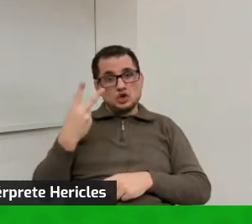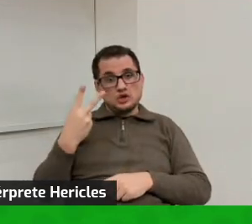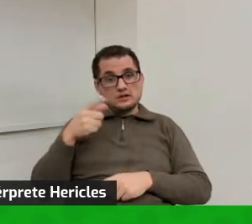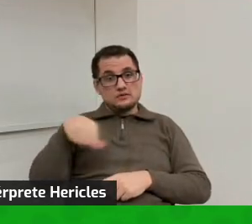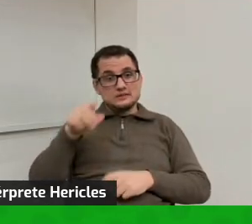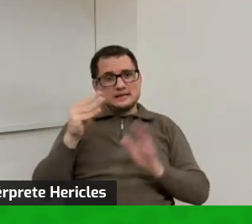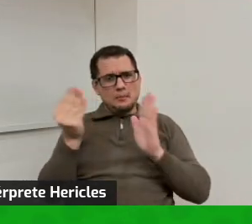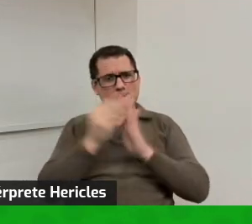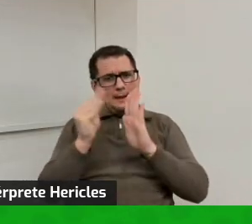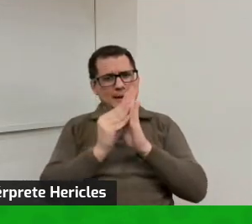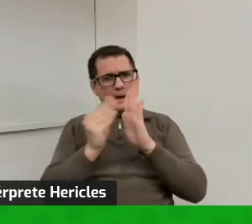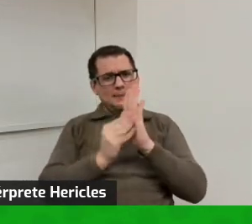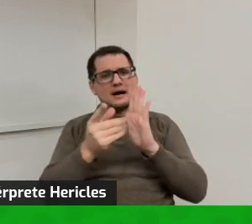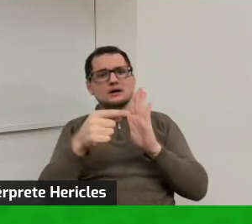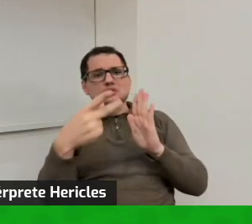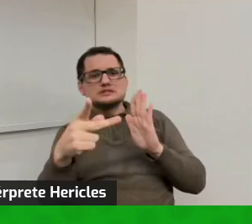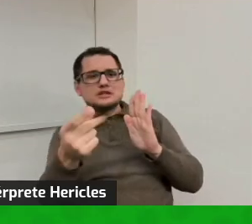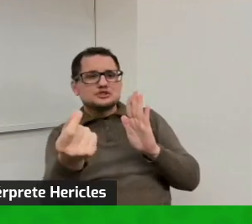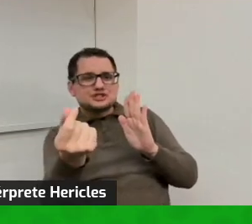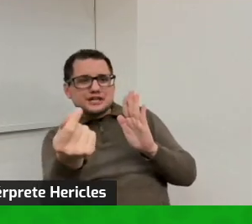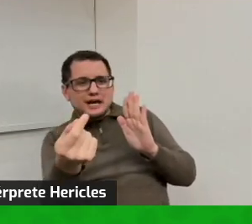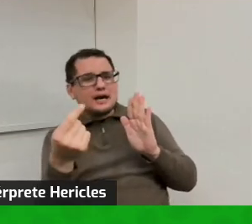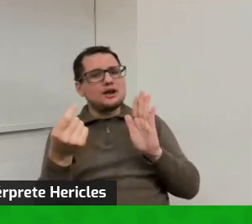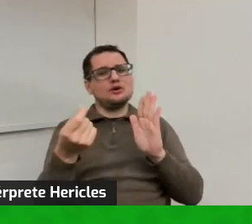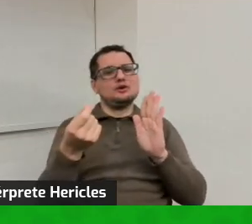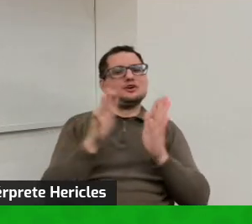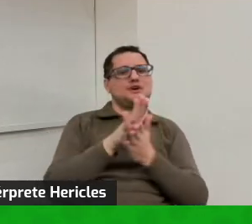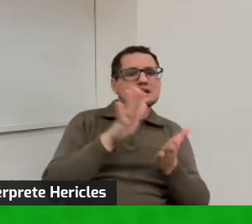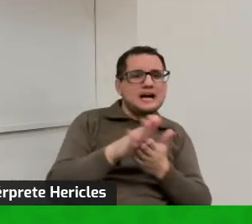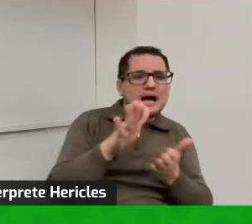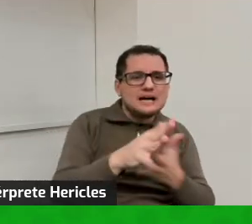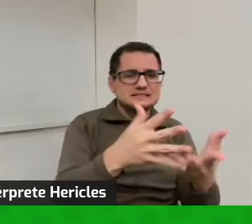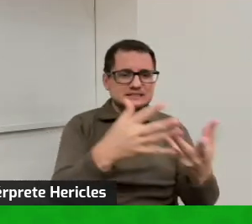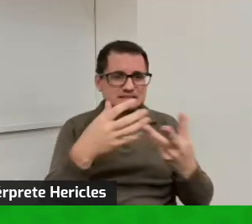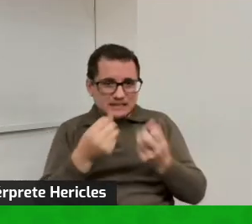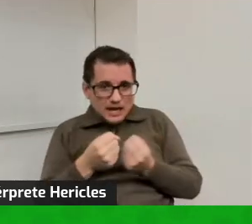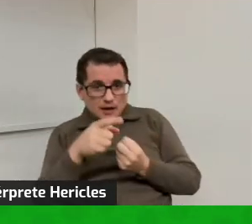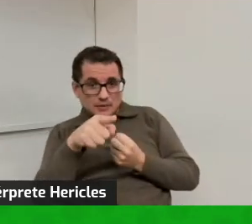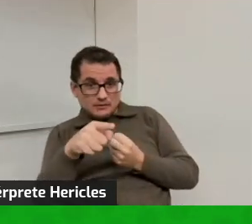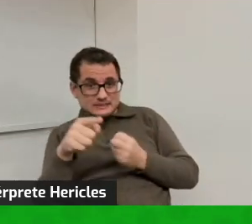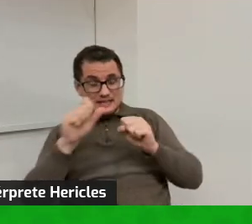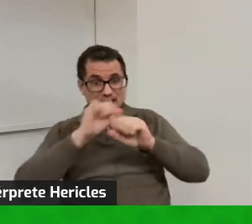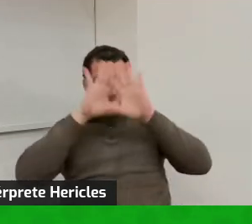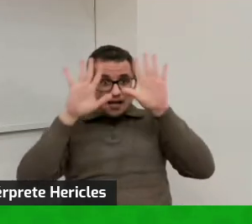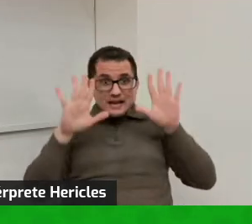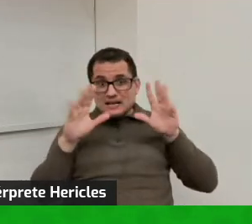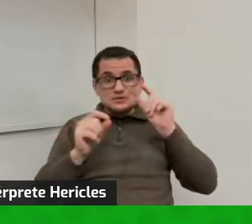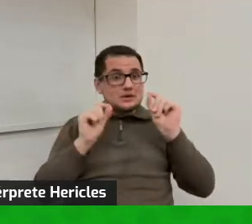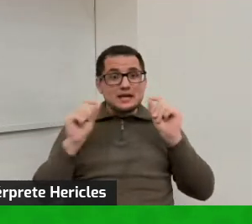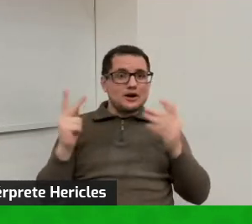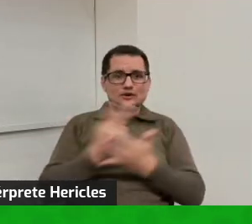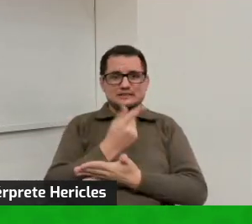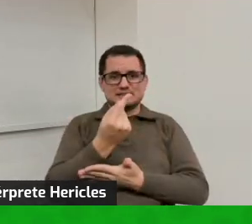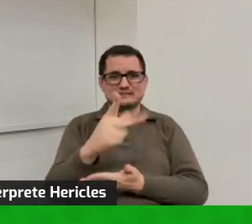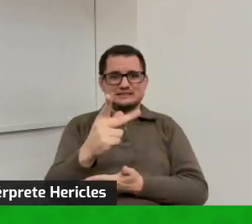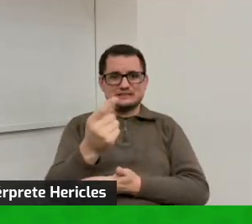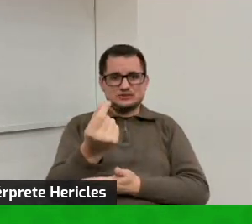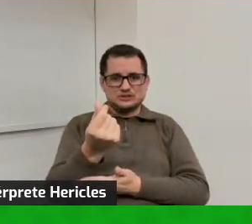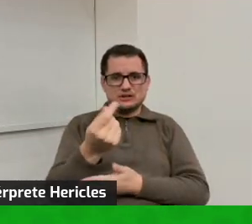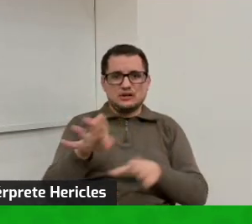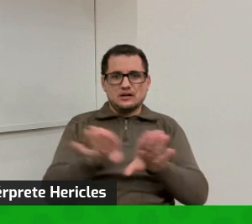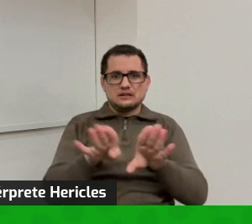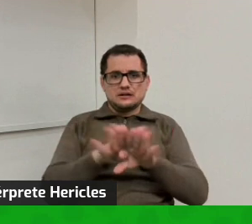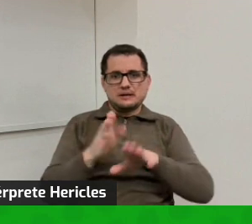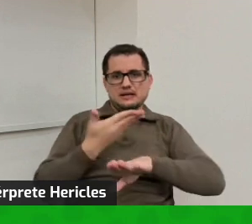uma planilha simples, para você ter ali o controle, ter clareza no que está acontecendo e já treinar ali as suas fórmulas,